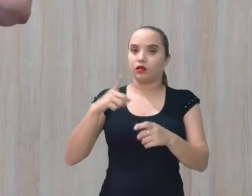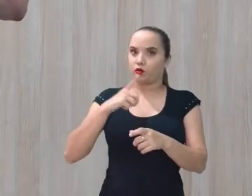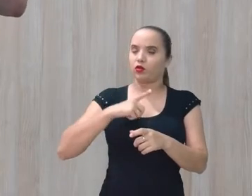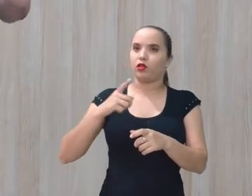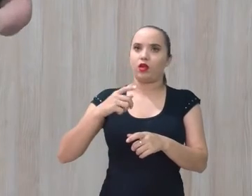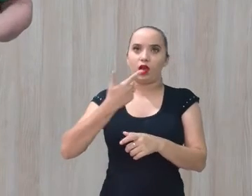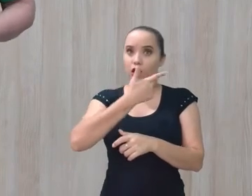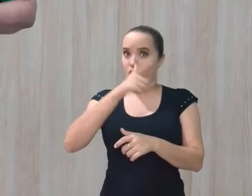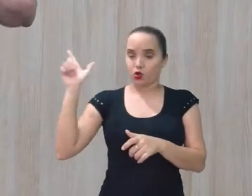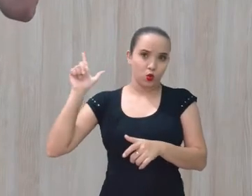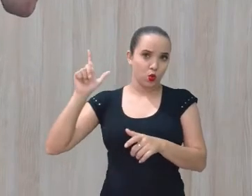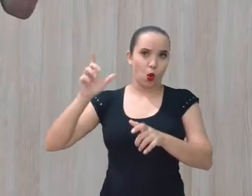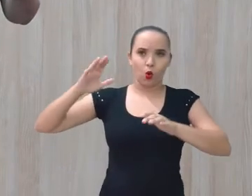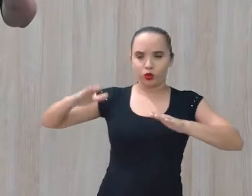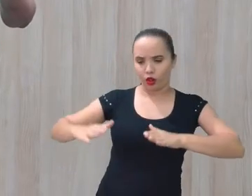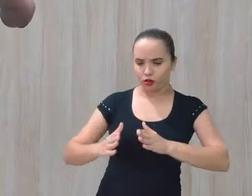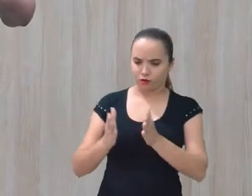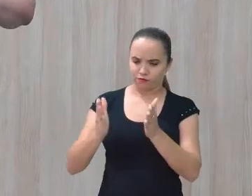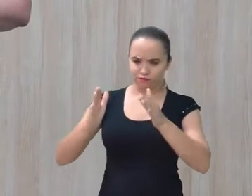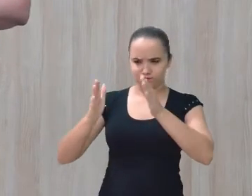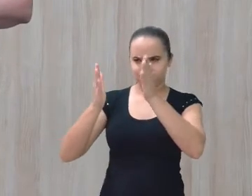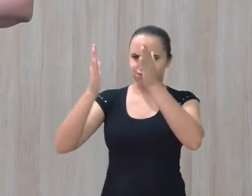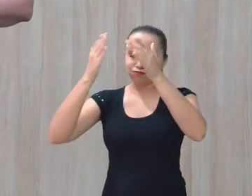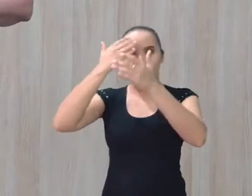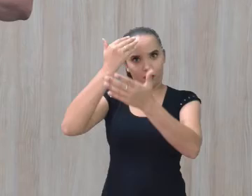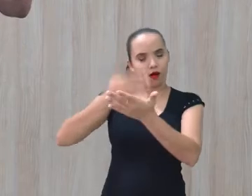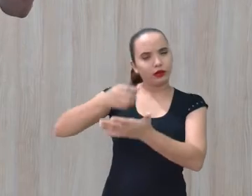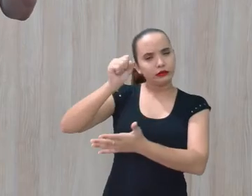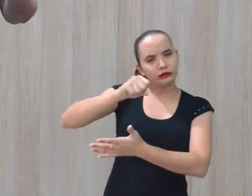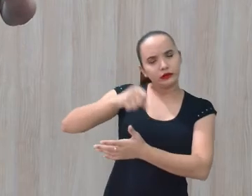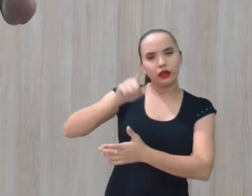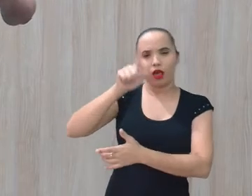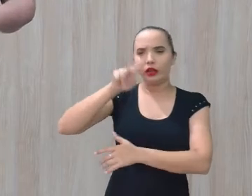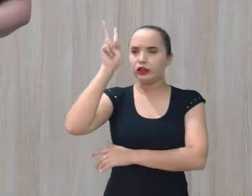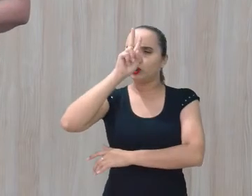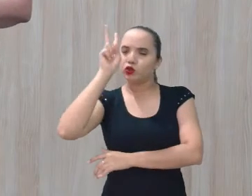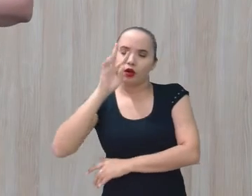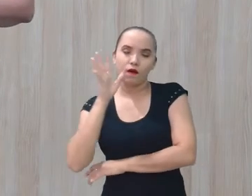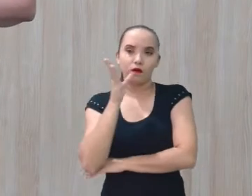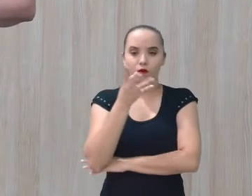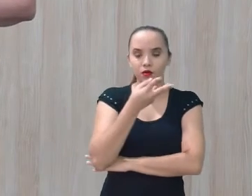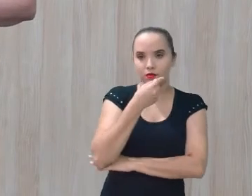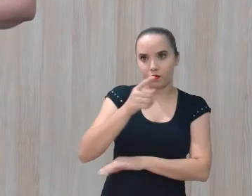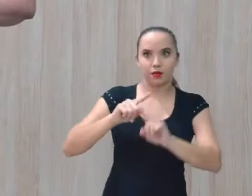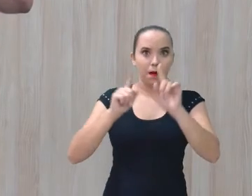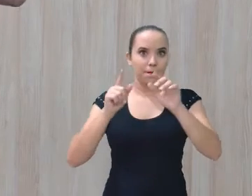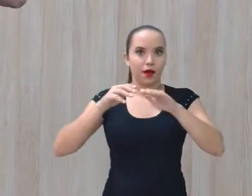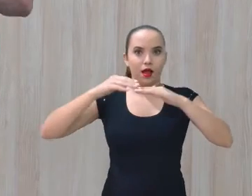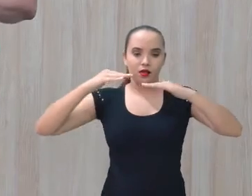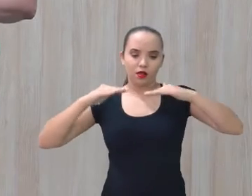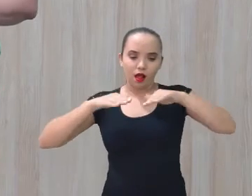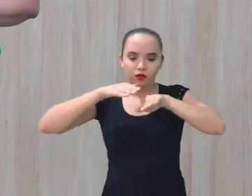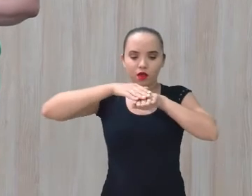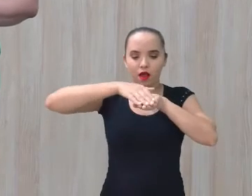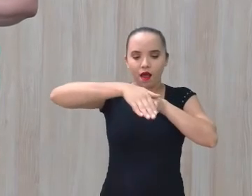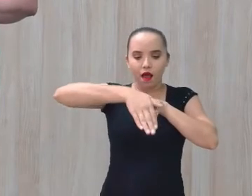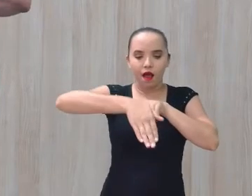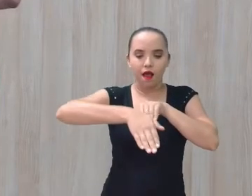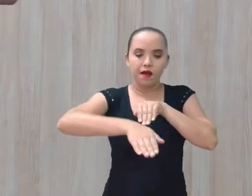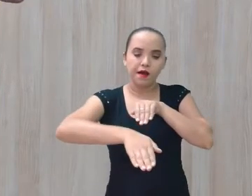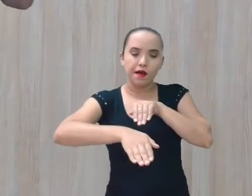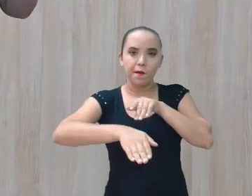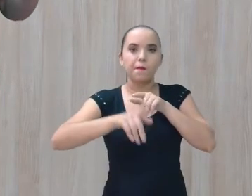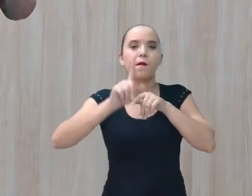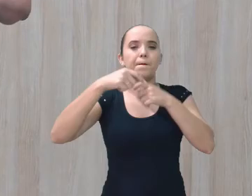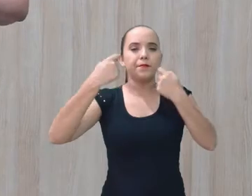ter história, é cultura, não é? É conhecimento, mas as rampas também devem estar